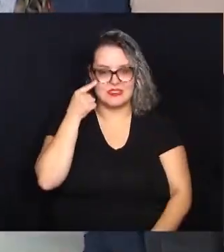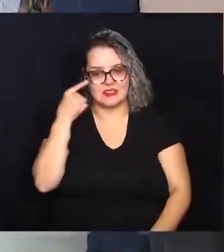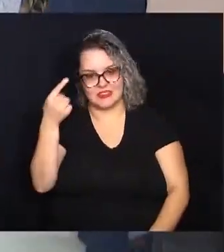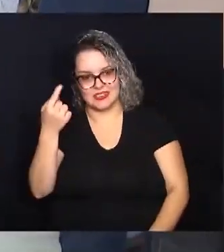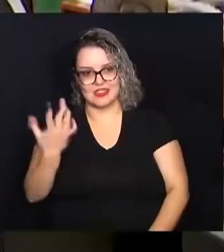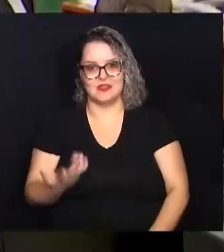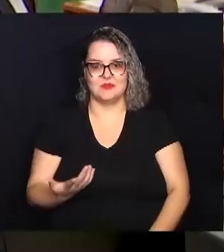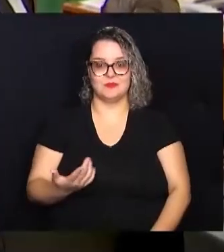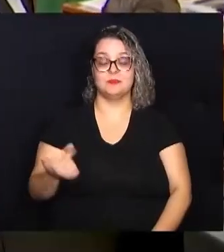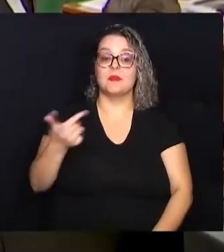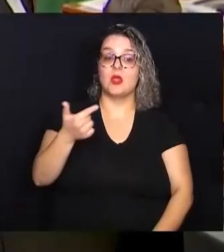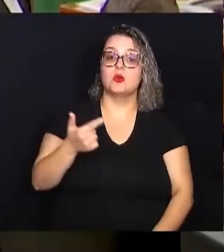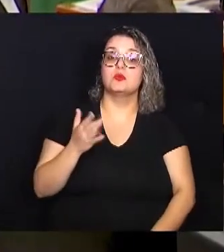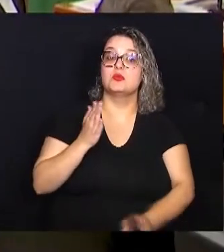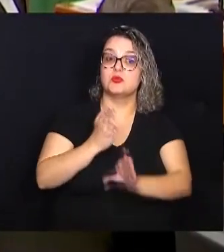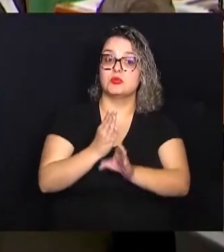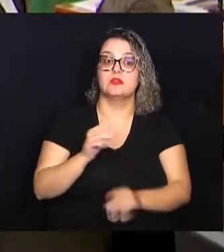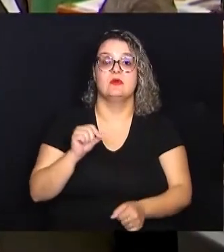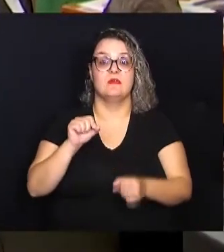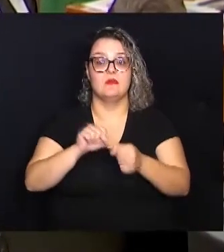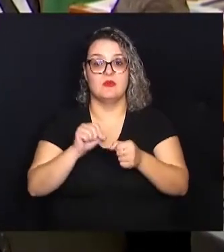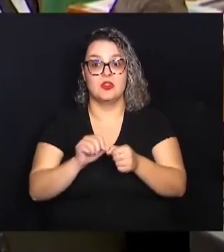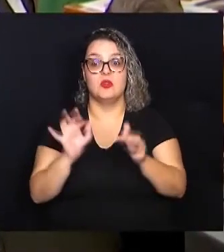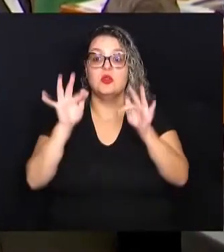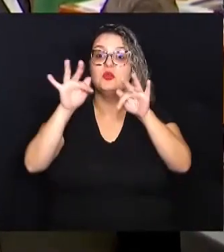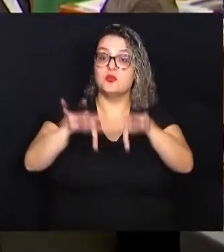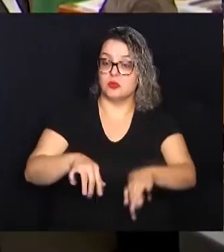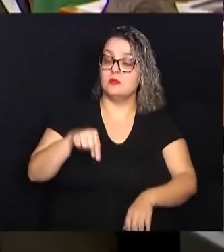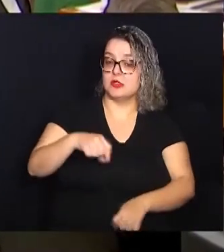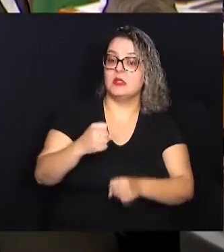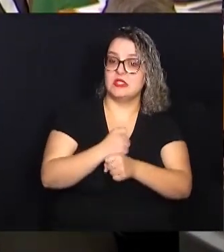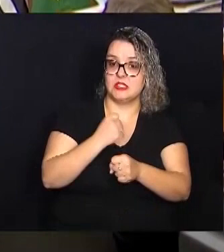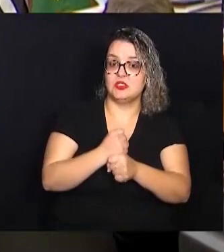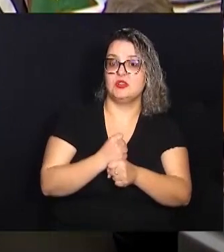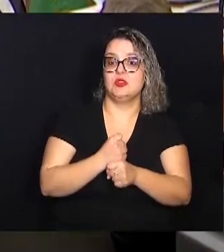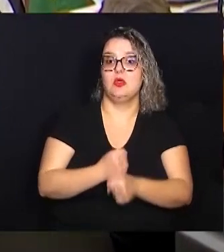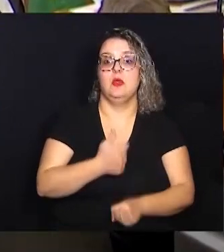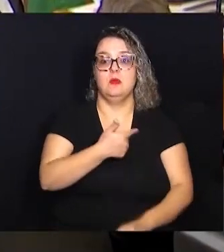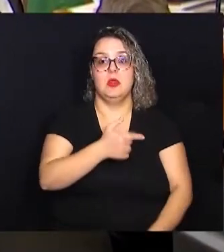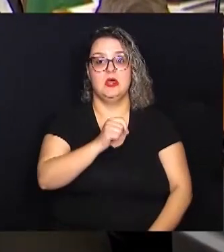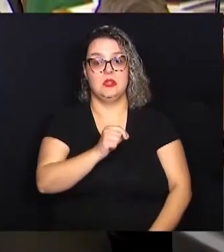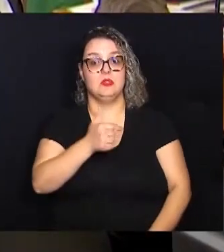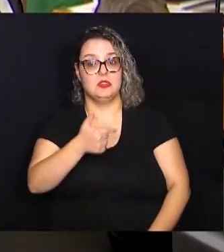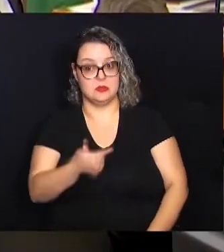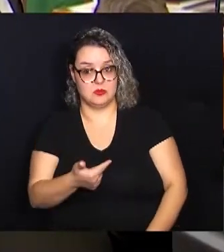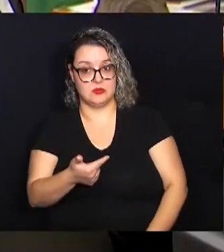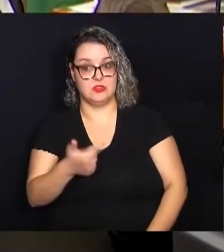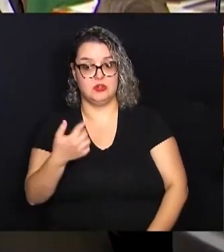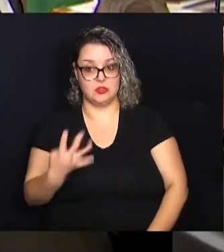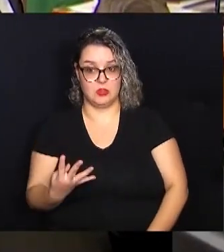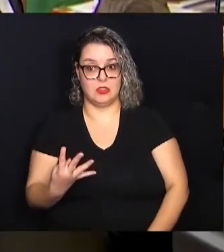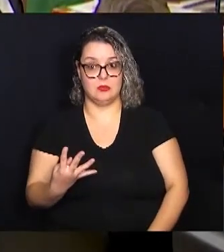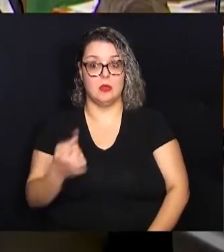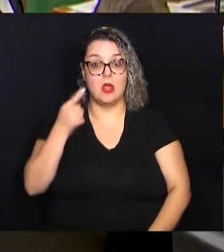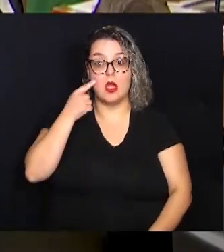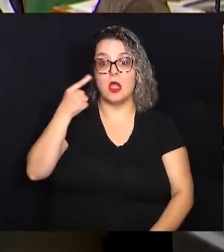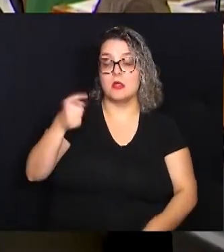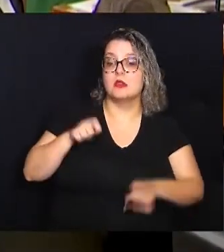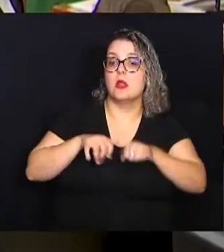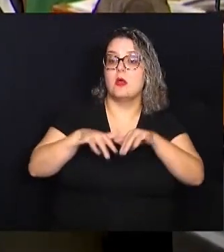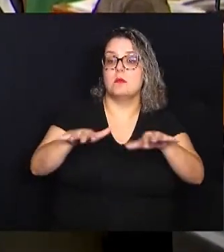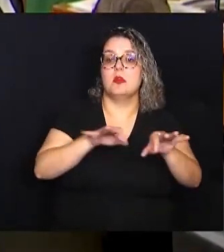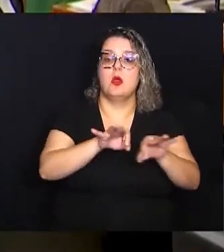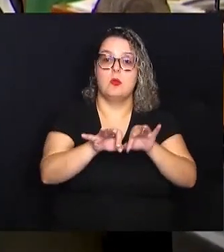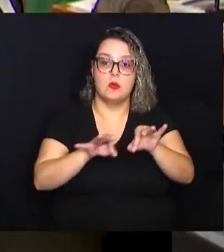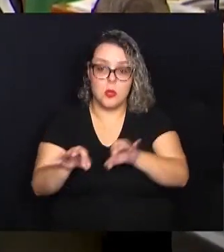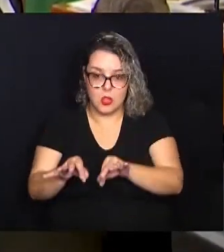segundo encontro deve ser realizado no final deste ano. Para 2024, a ideia é ampliar o projeto